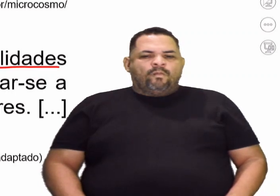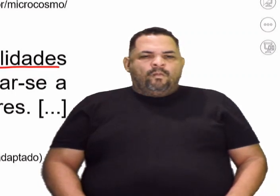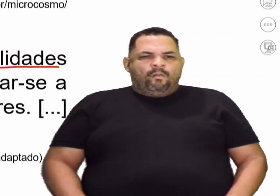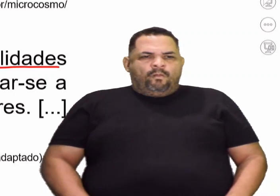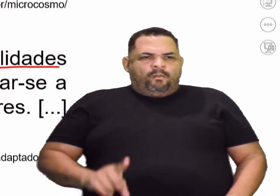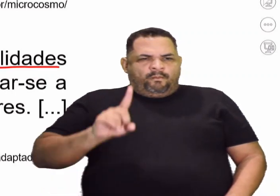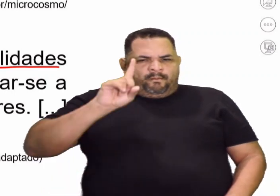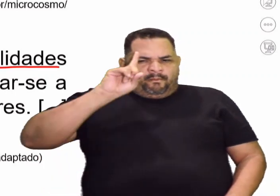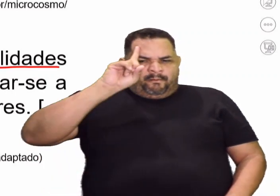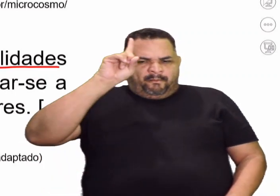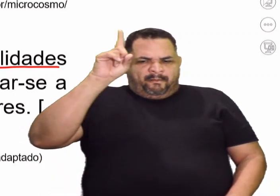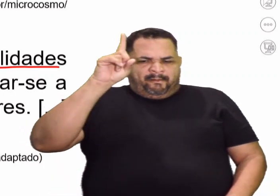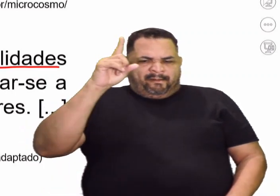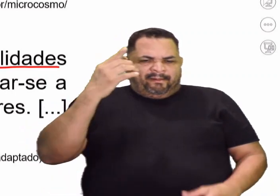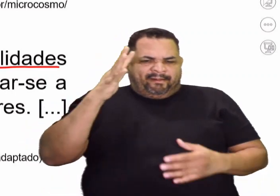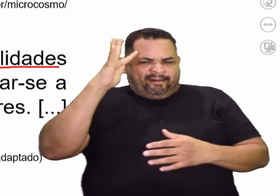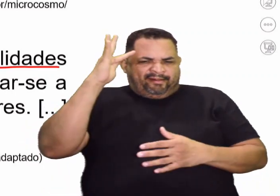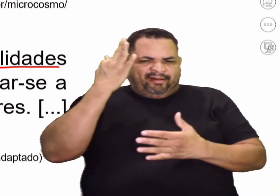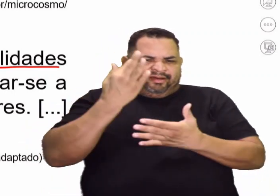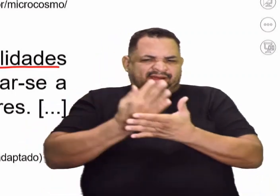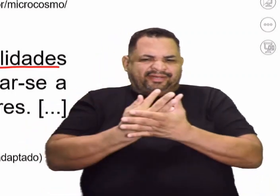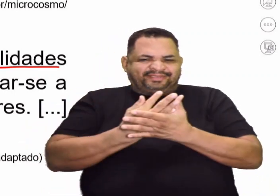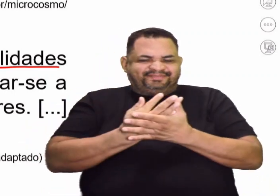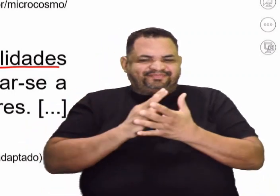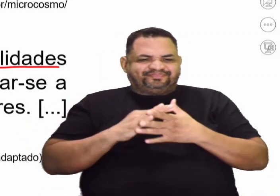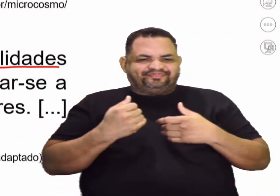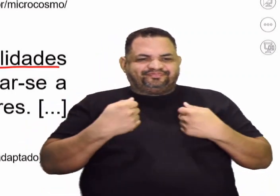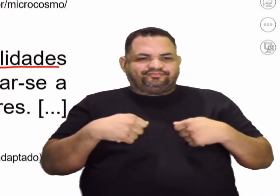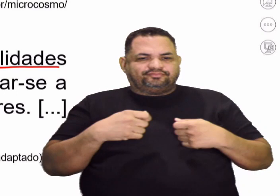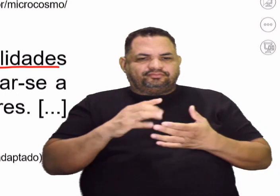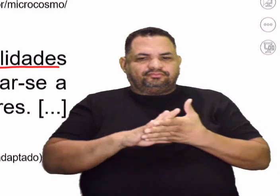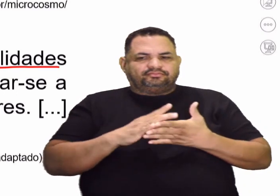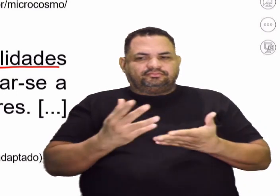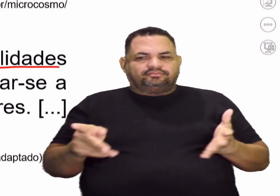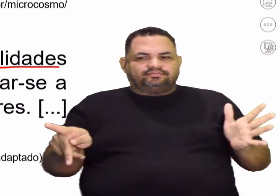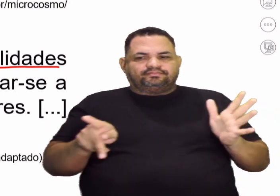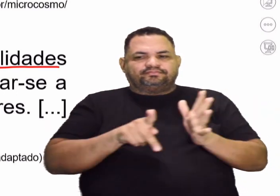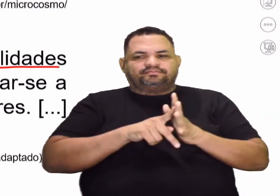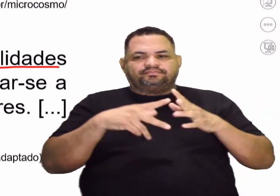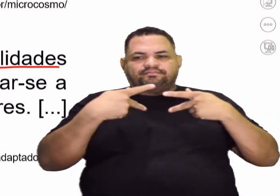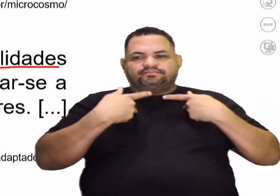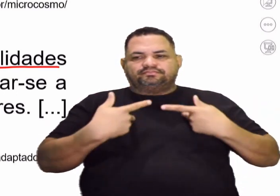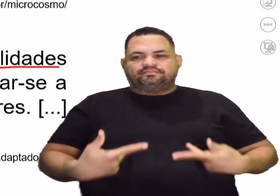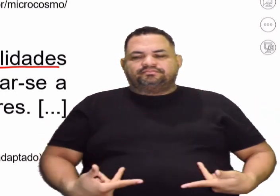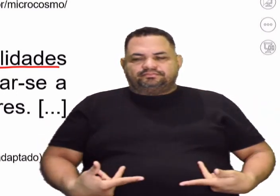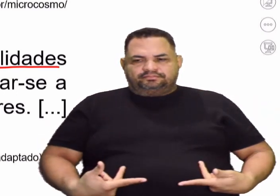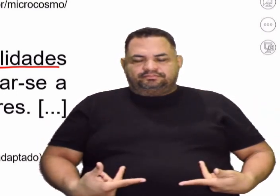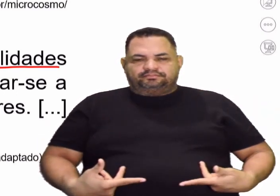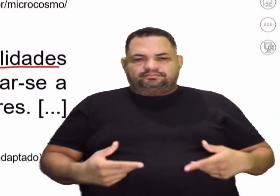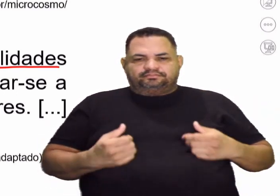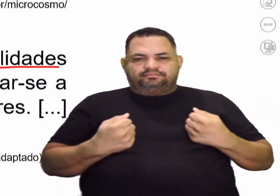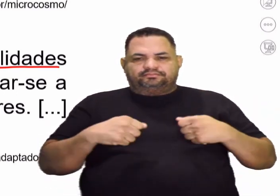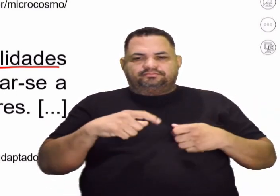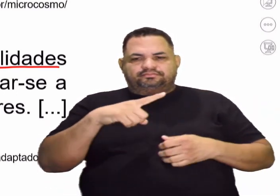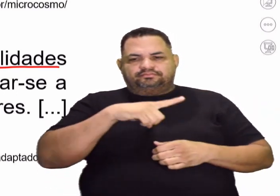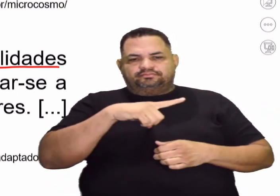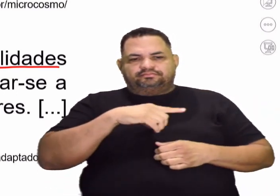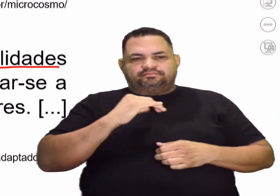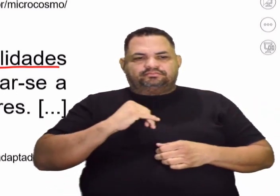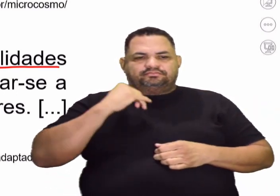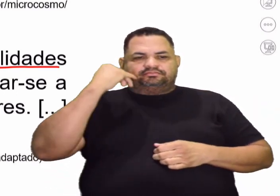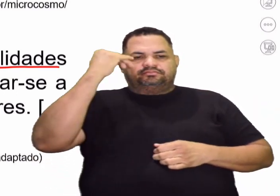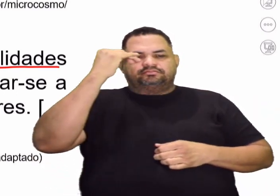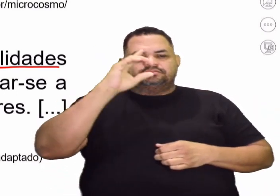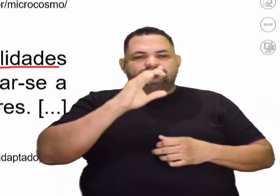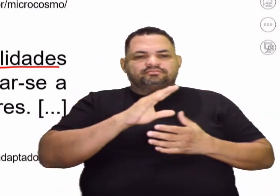Essa ideia expressa o que? A fé nas potencialidades que está escrita em você, que pode tanto